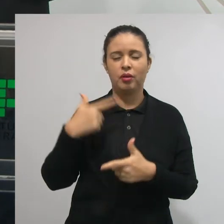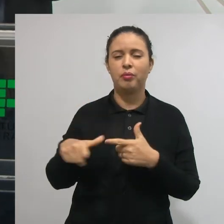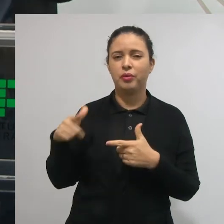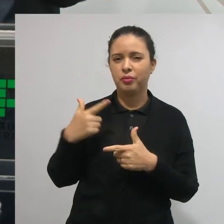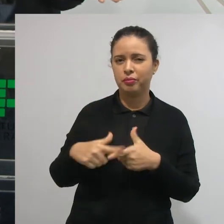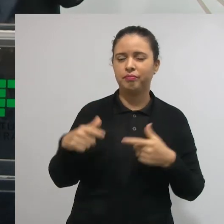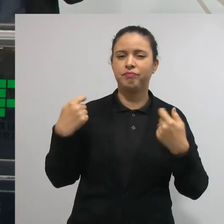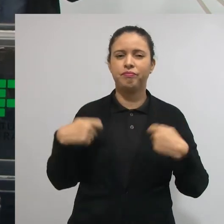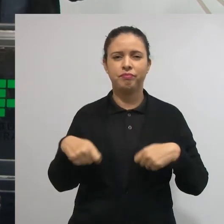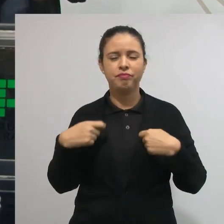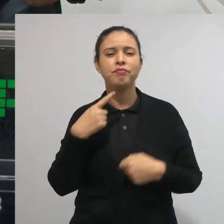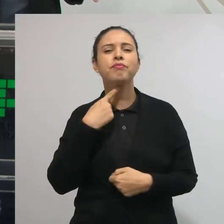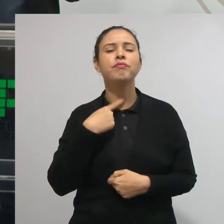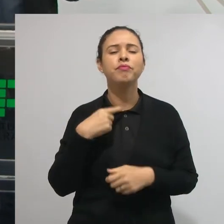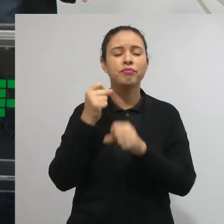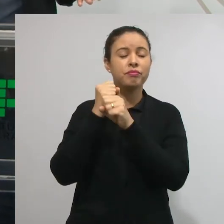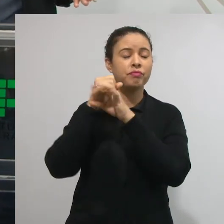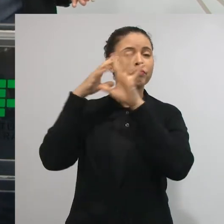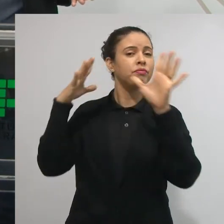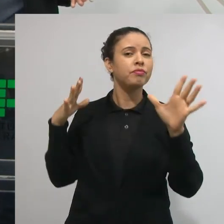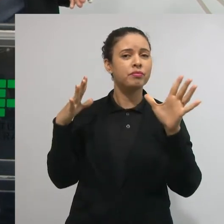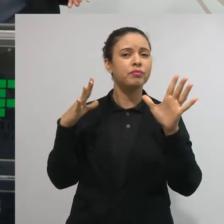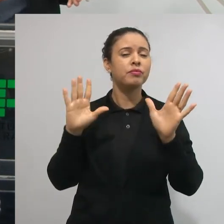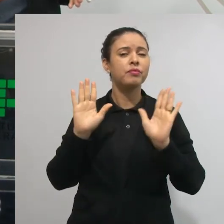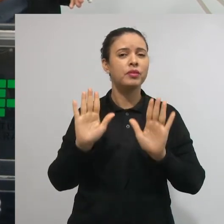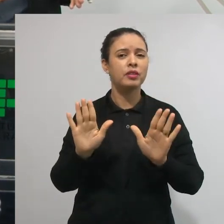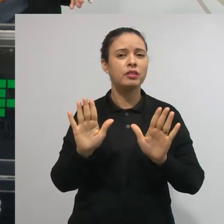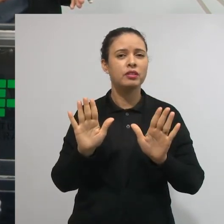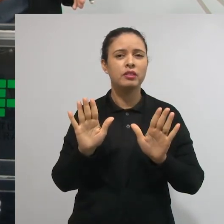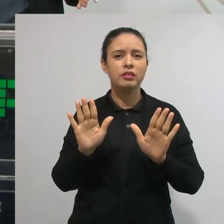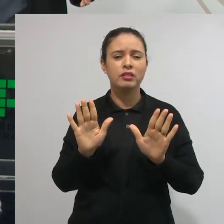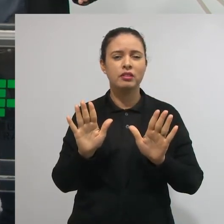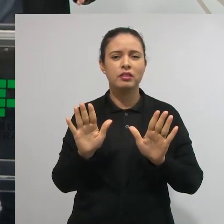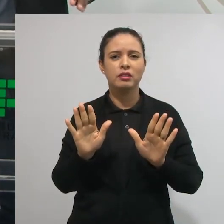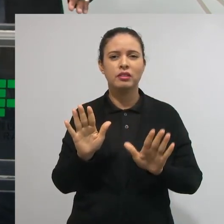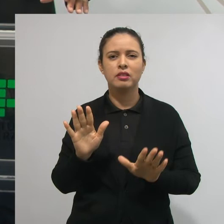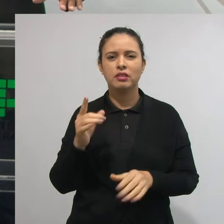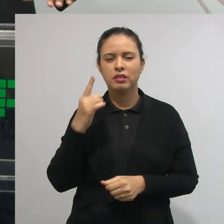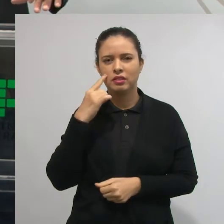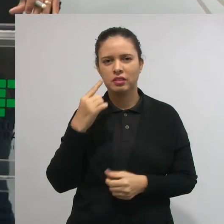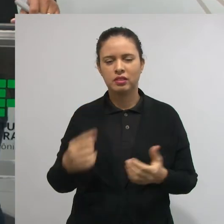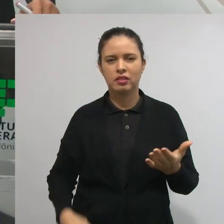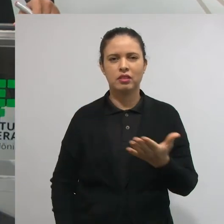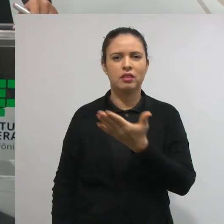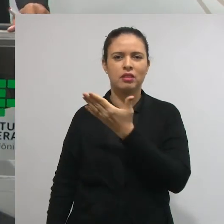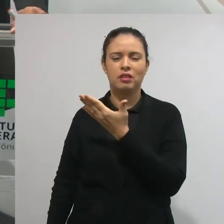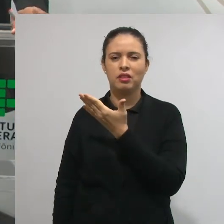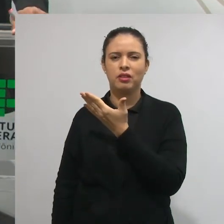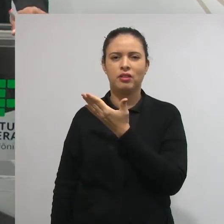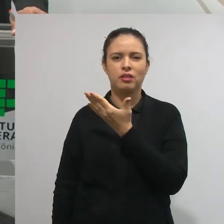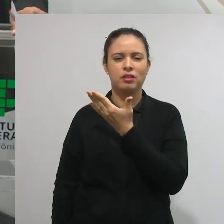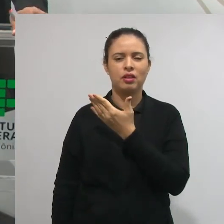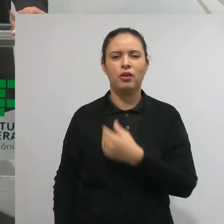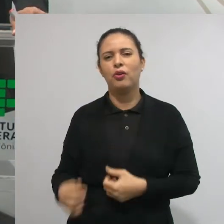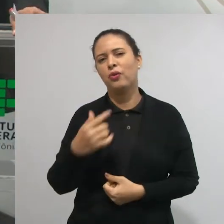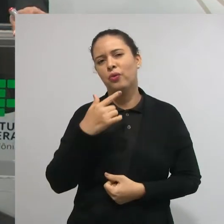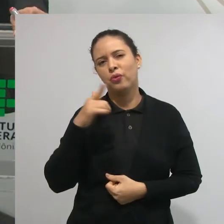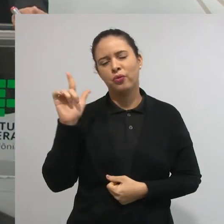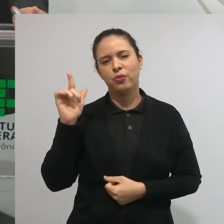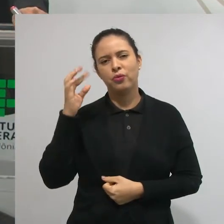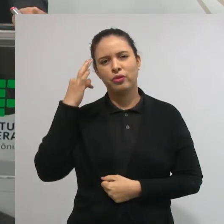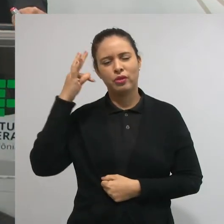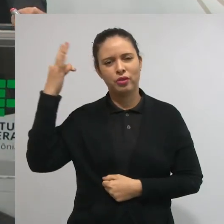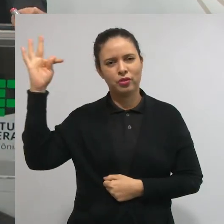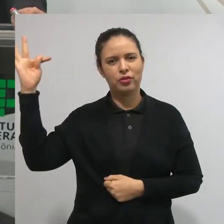problemas, necessidades, desejos, sonhos, tá? E aí veio um outro teórico e criou a